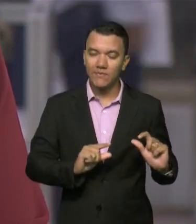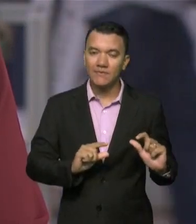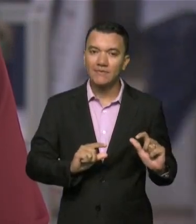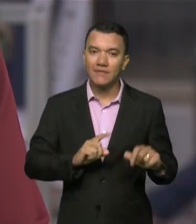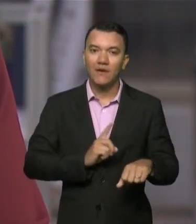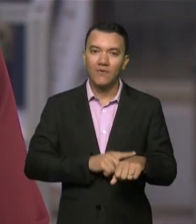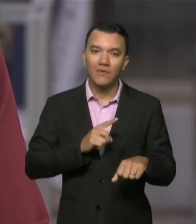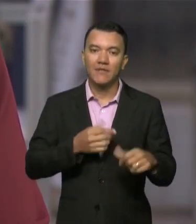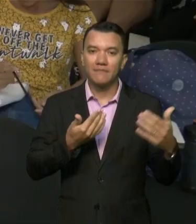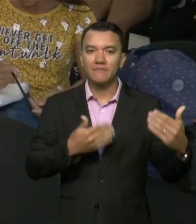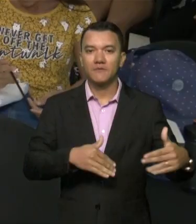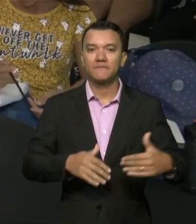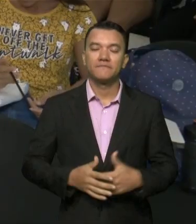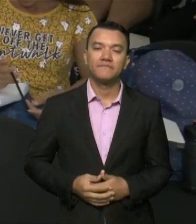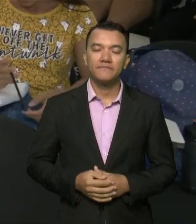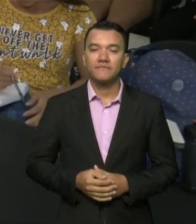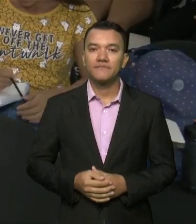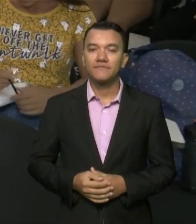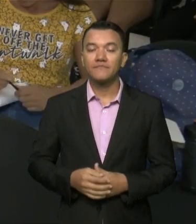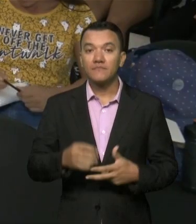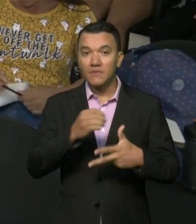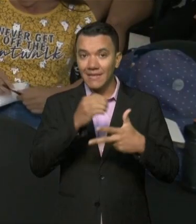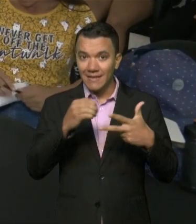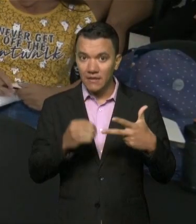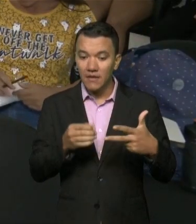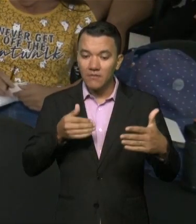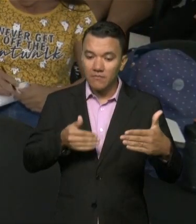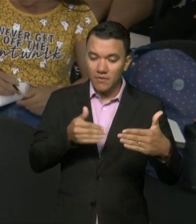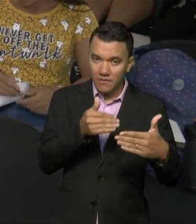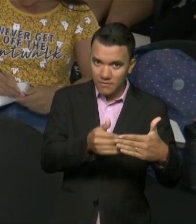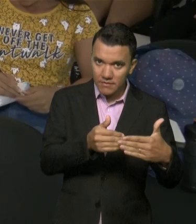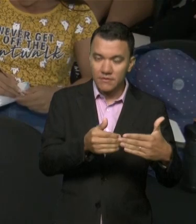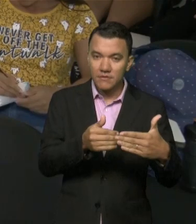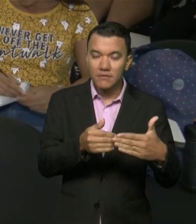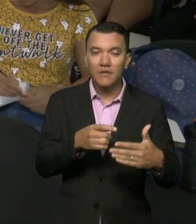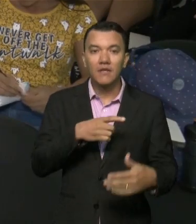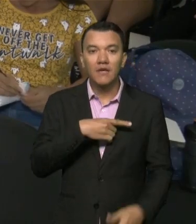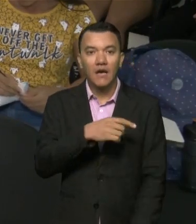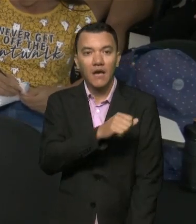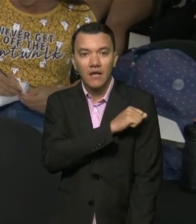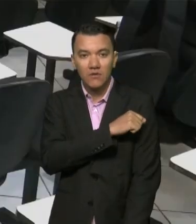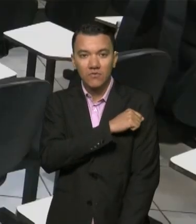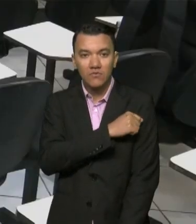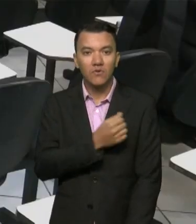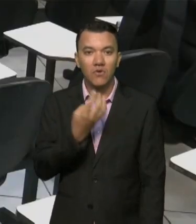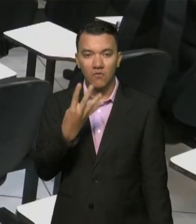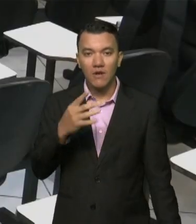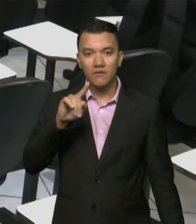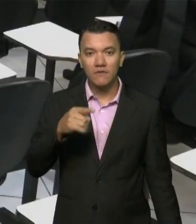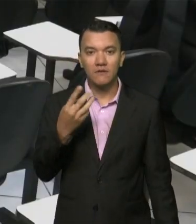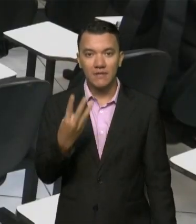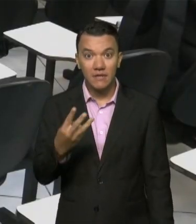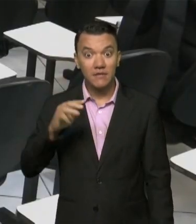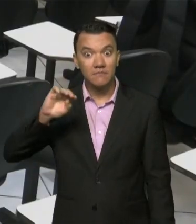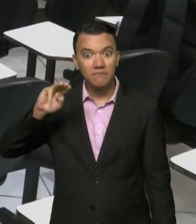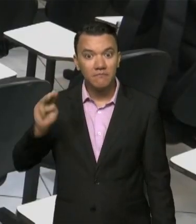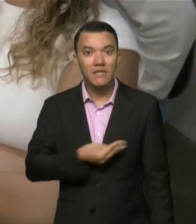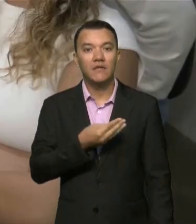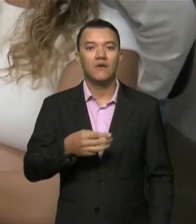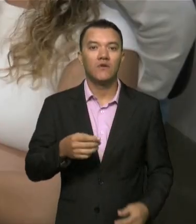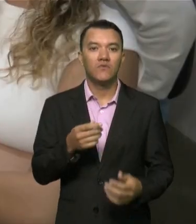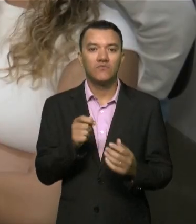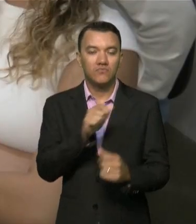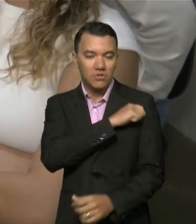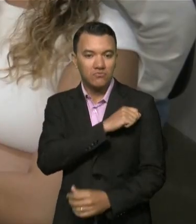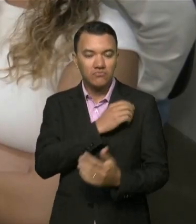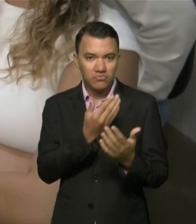Enem. Com o Enem se aproximando, 4,3 milhões de estudantes no país reforçam a preparação na reta final.